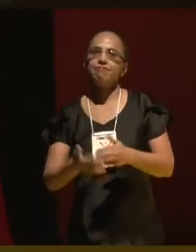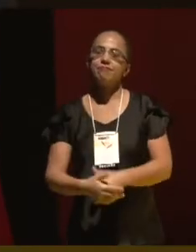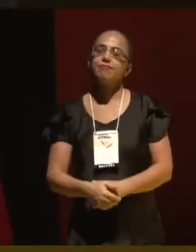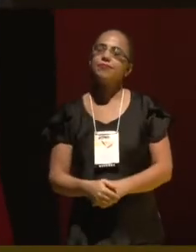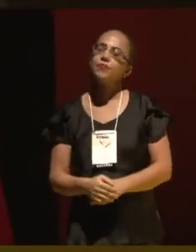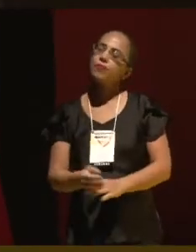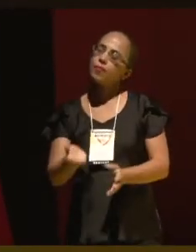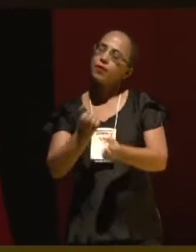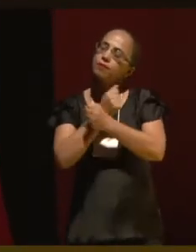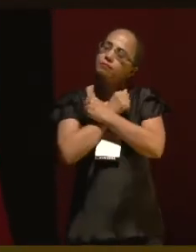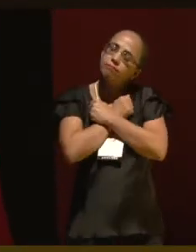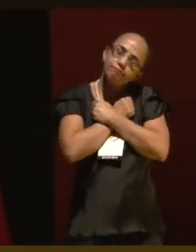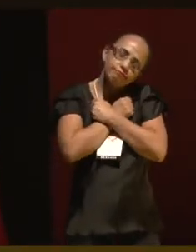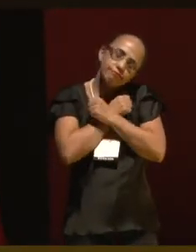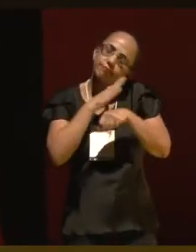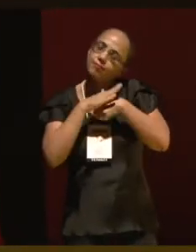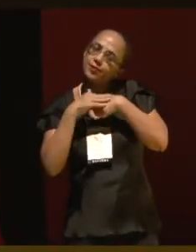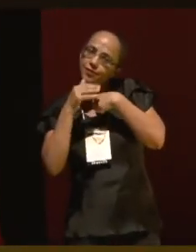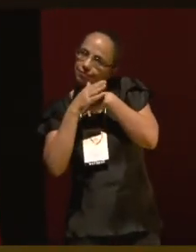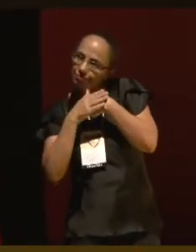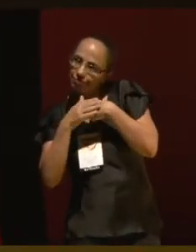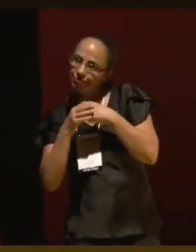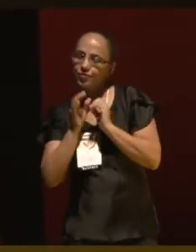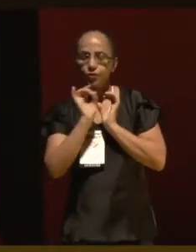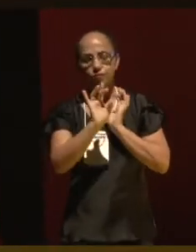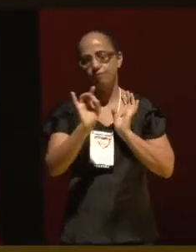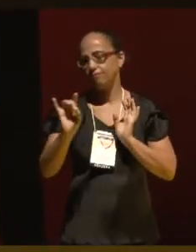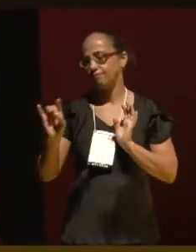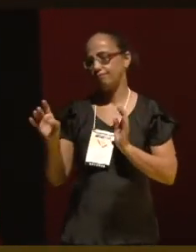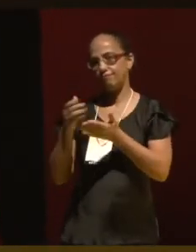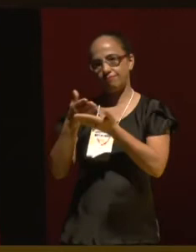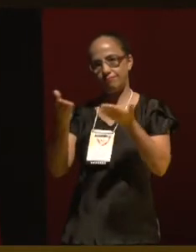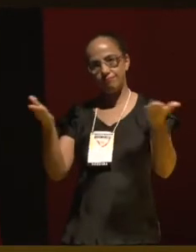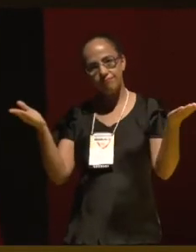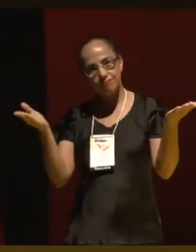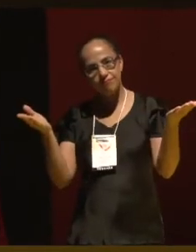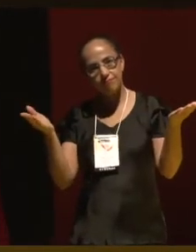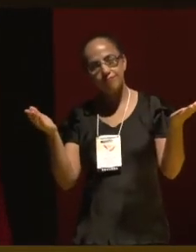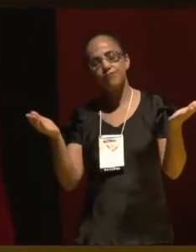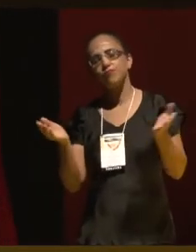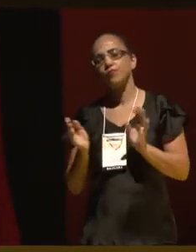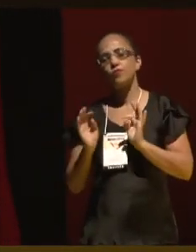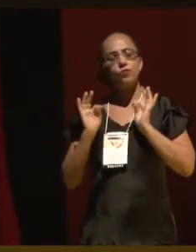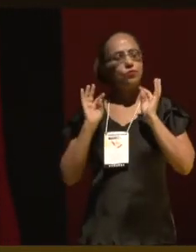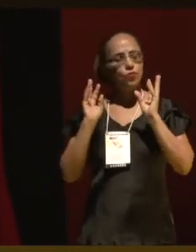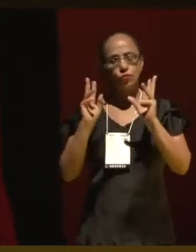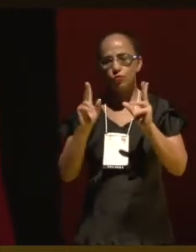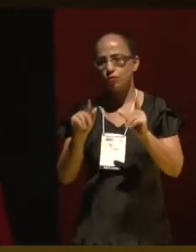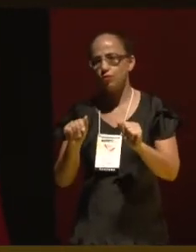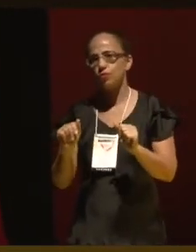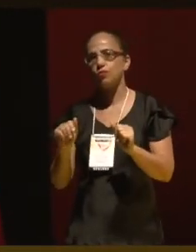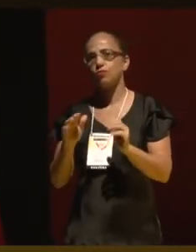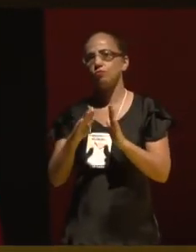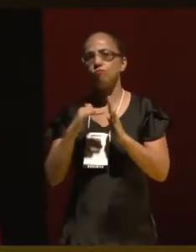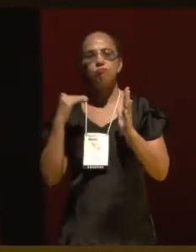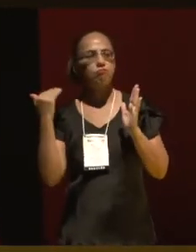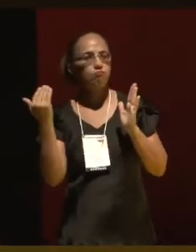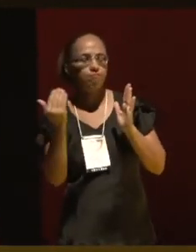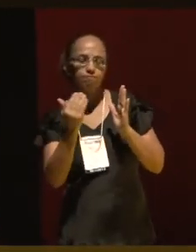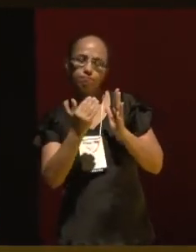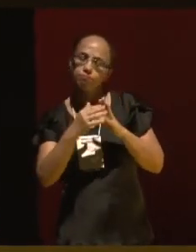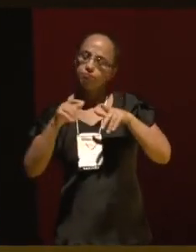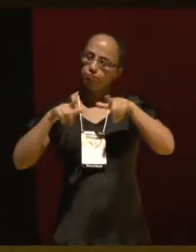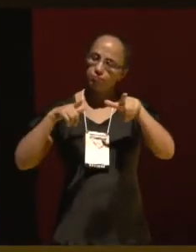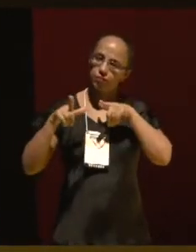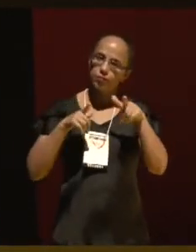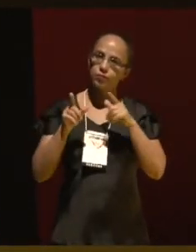Um abraço fraternal e carinhoso para cada um de vocês, de parte de todos os que formamos parte da Mansão do Caminho